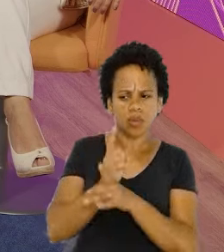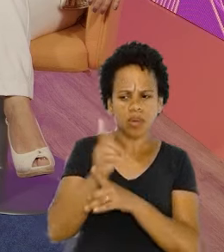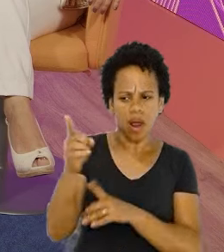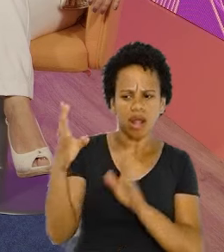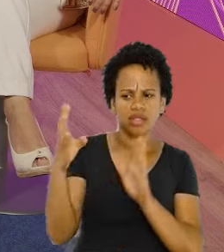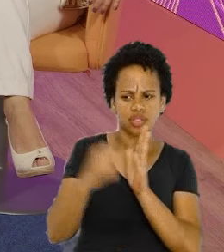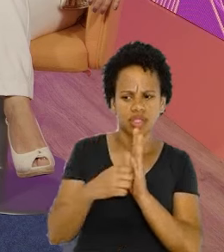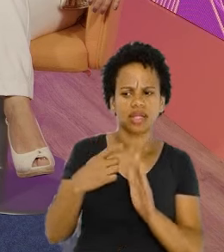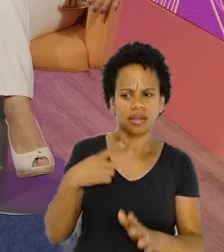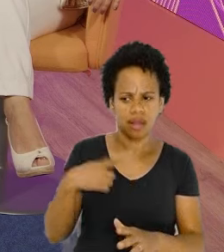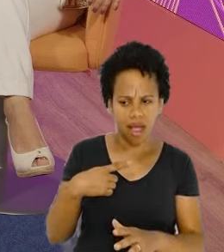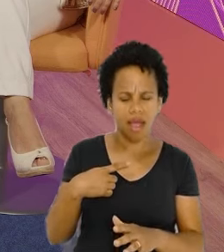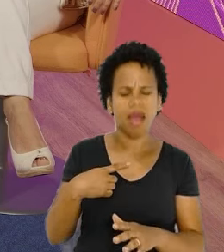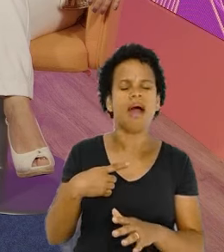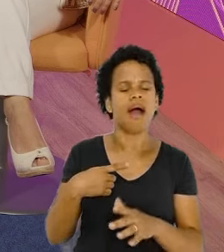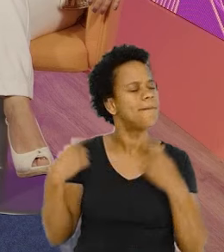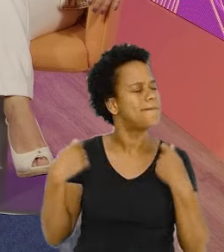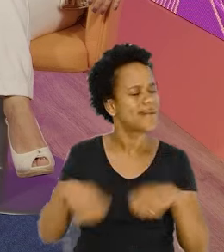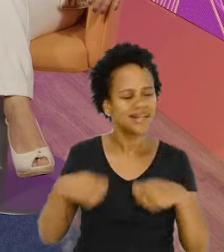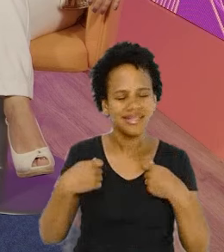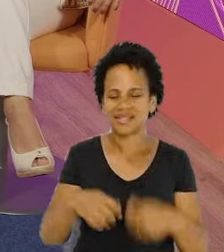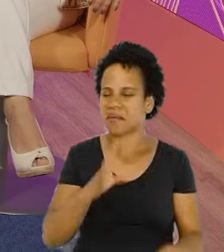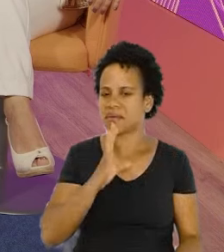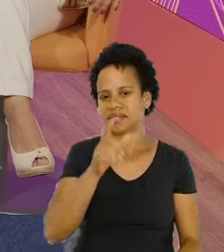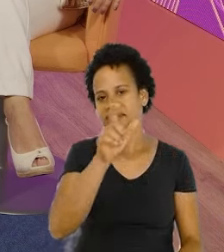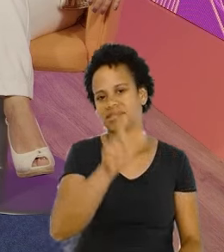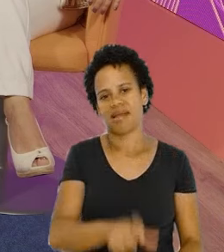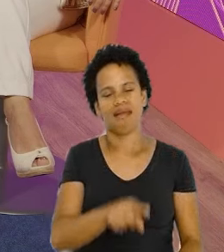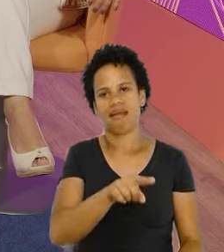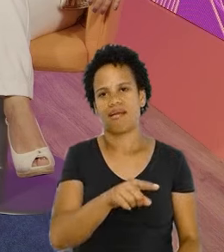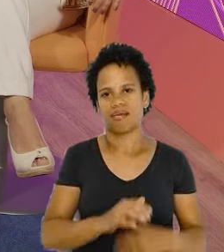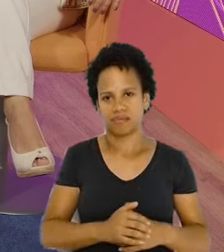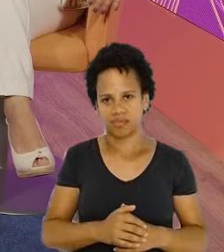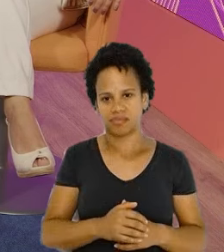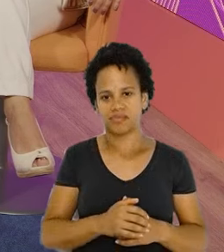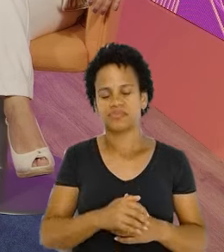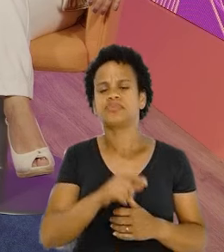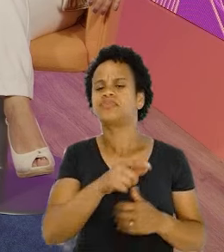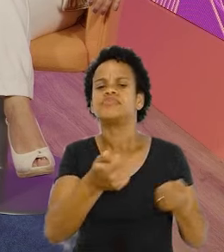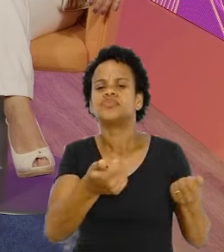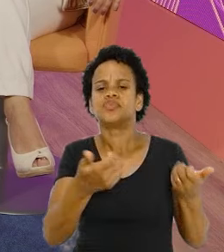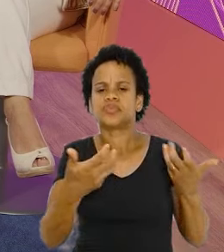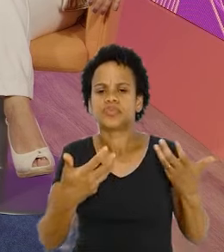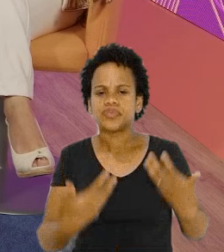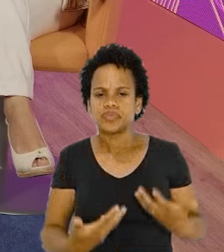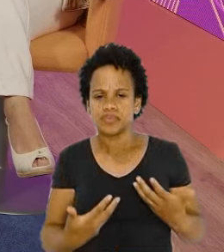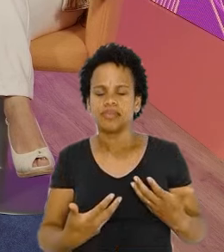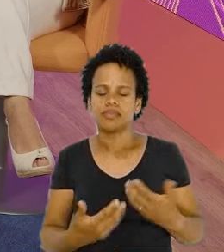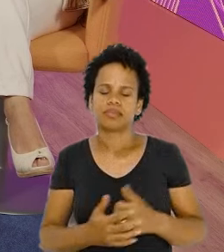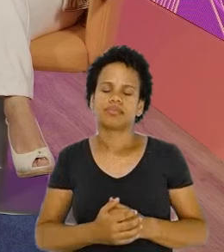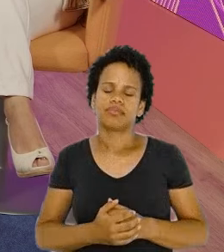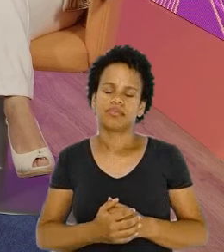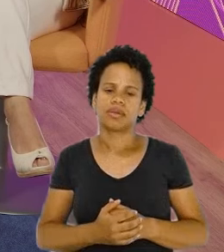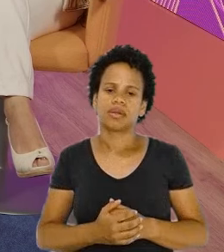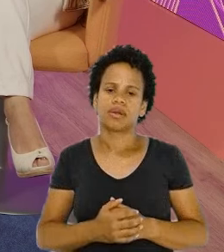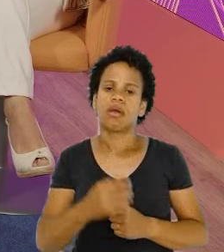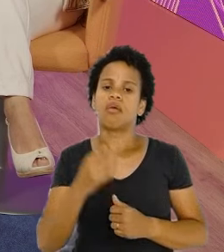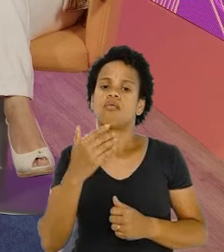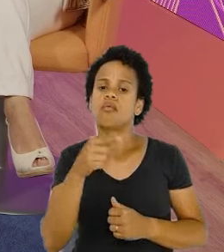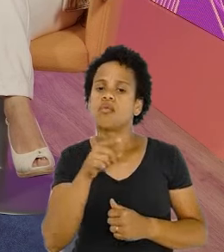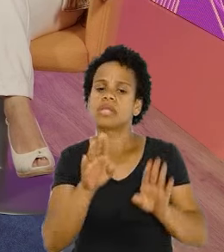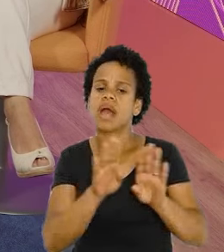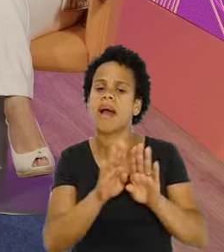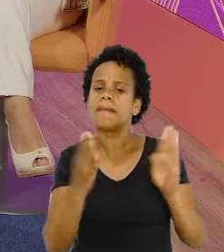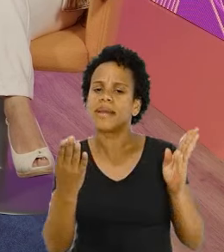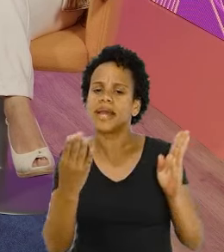falou a gente precisa conhecer a Jéssica Jéssica conta pra gente por que que você quis abrir uma